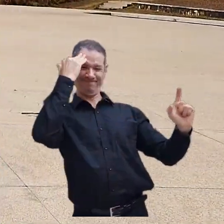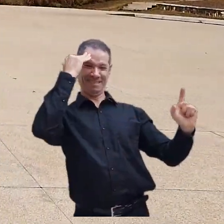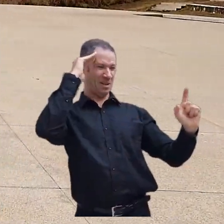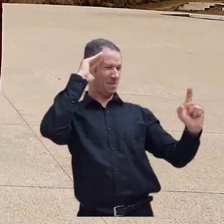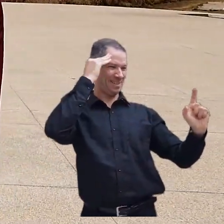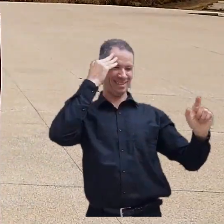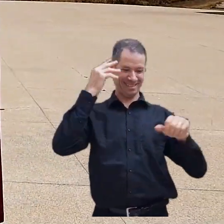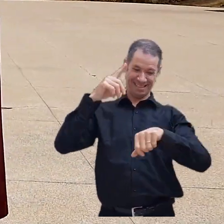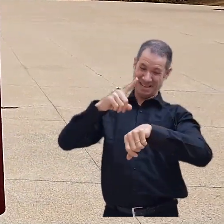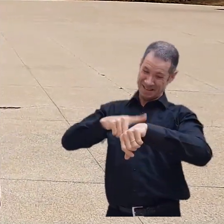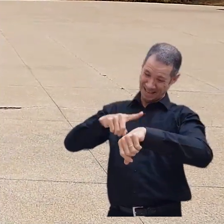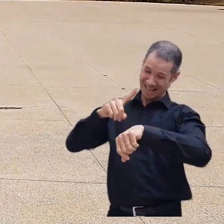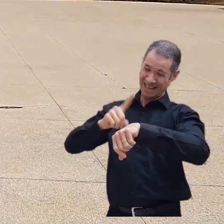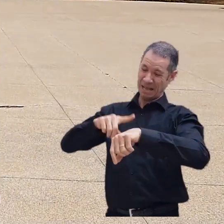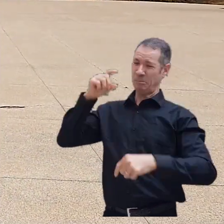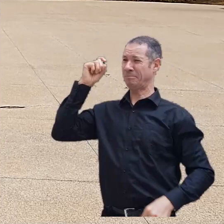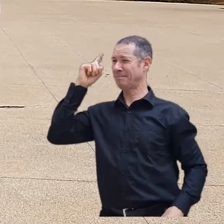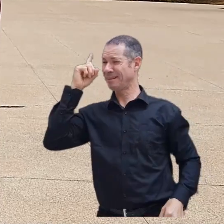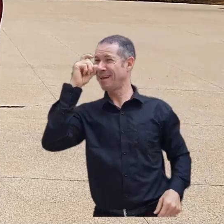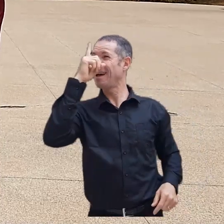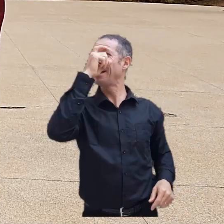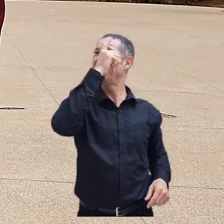que na hora do aperto